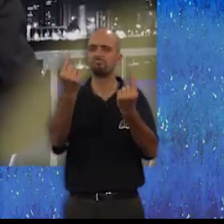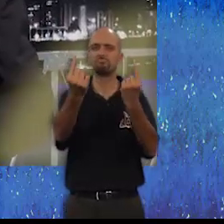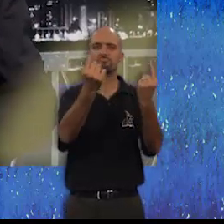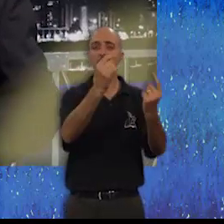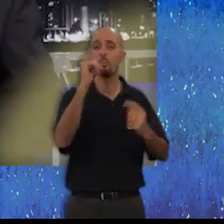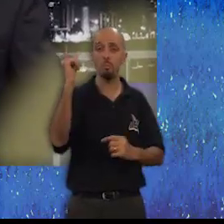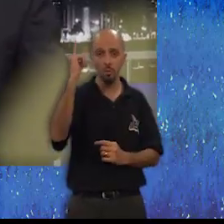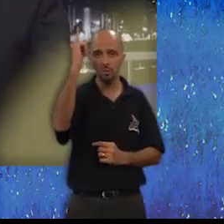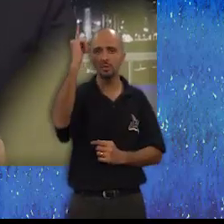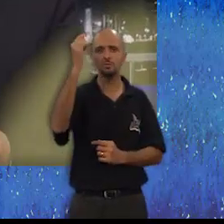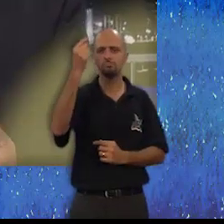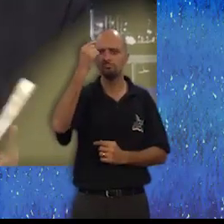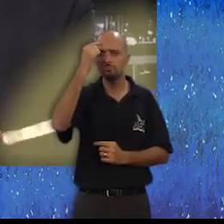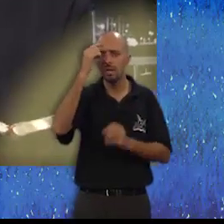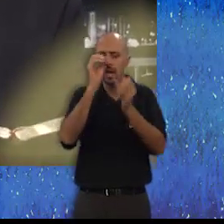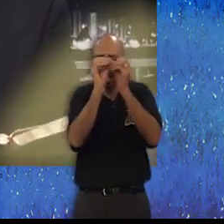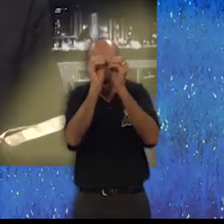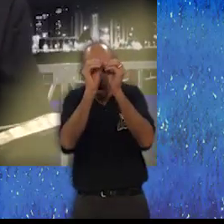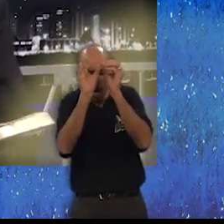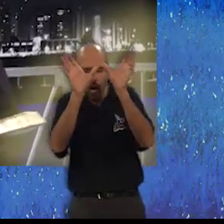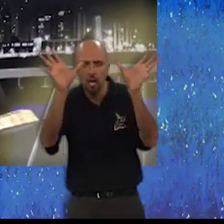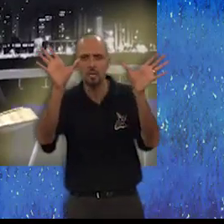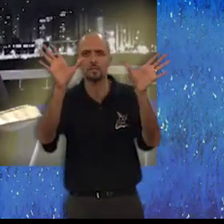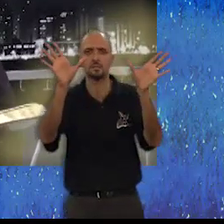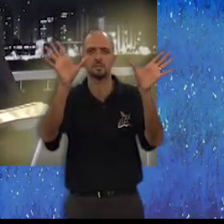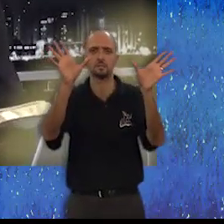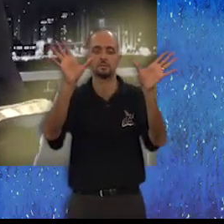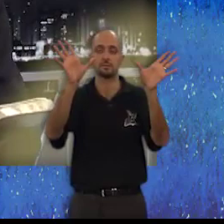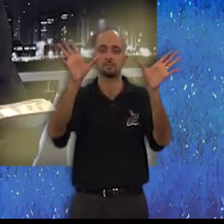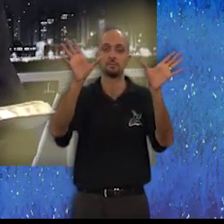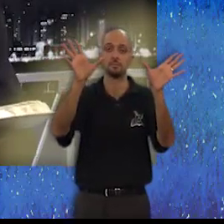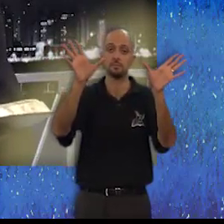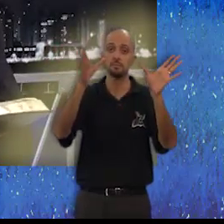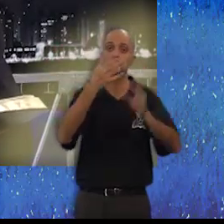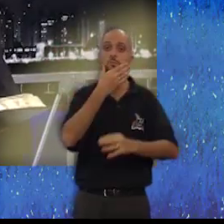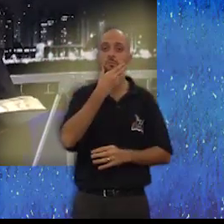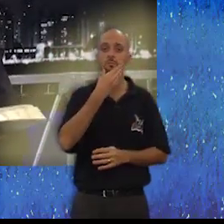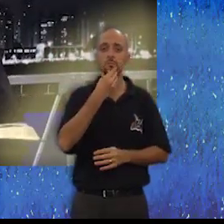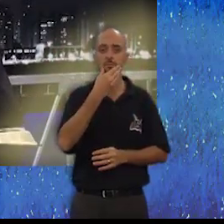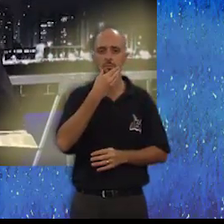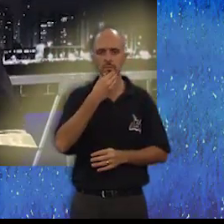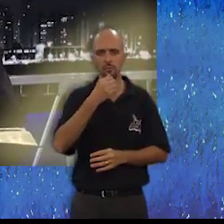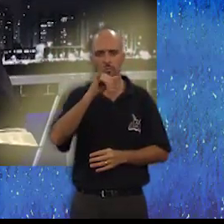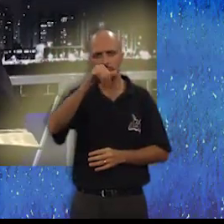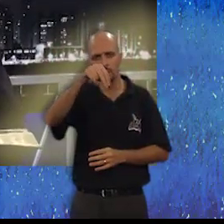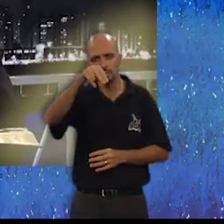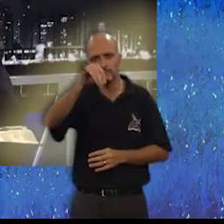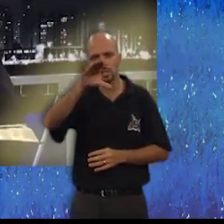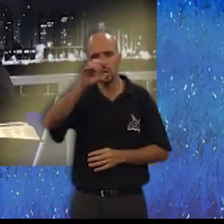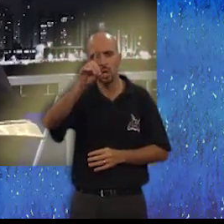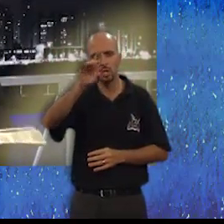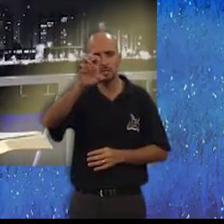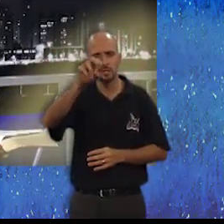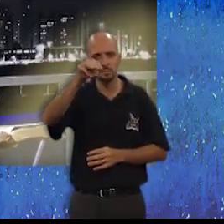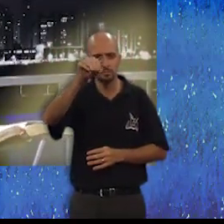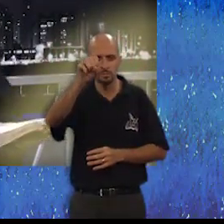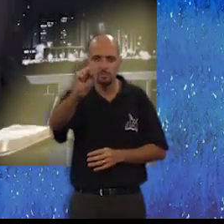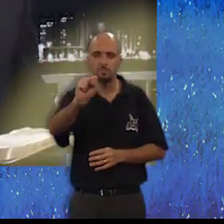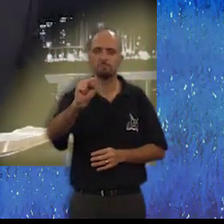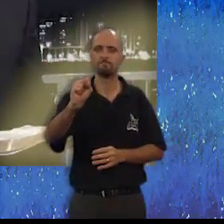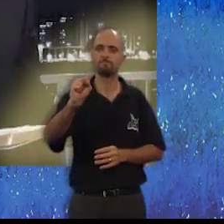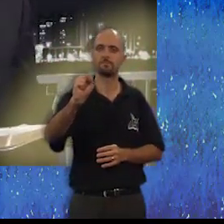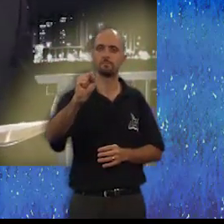nós. Nicodemos, a Bíblia o chama de um dos principais dos judeus. Então você